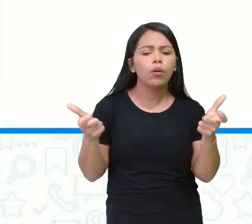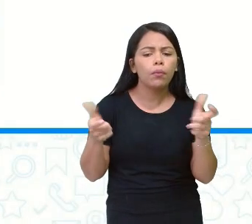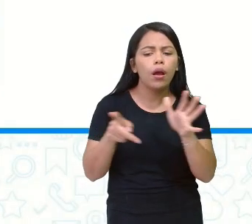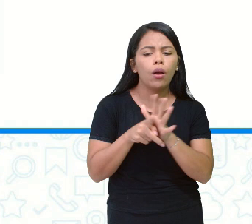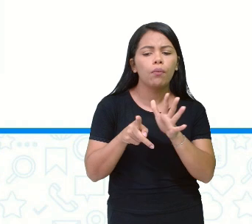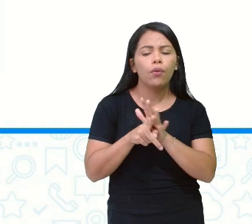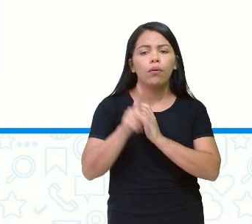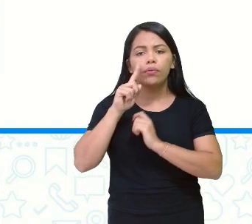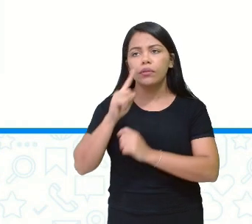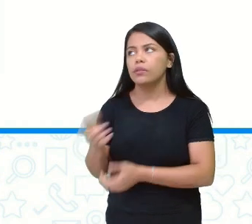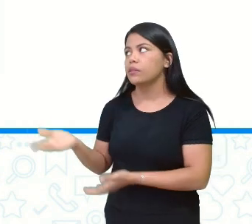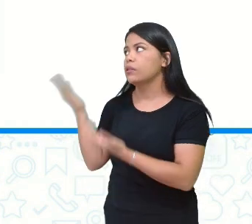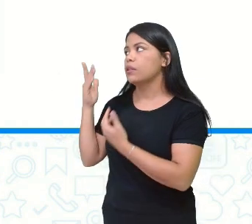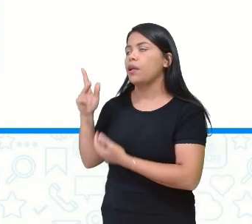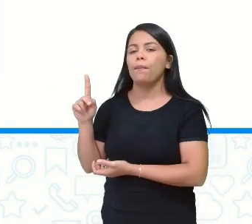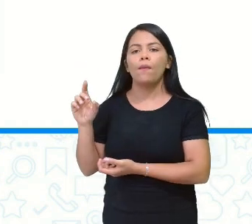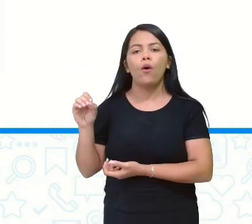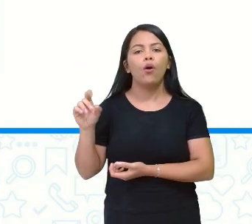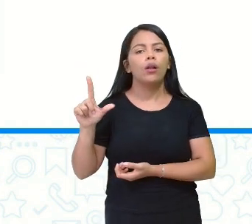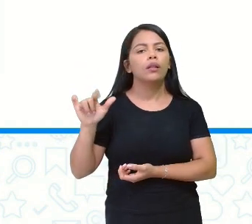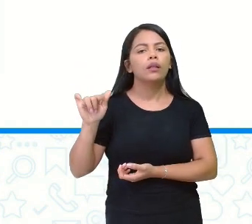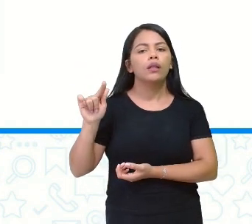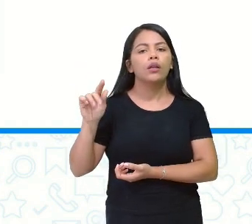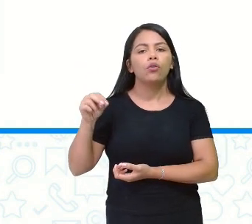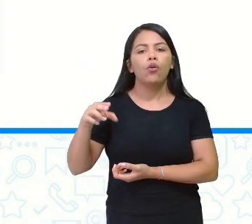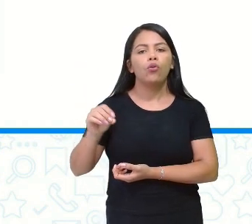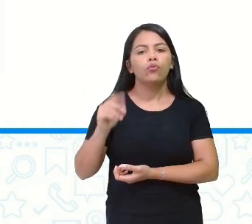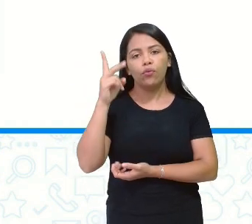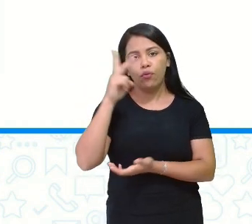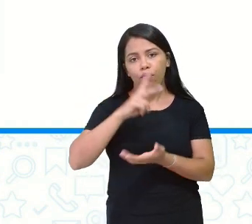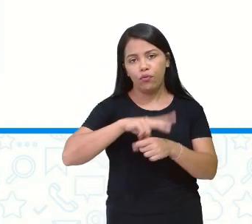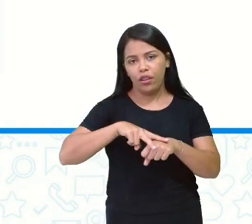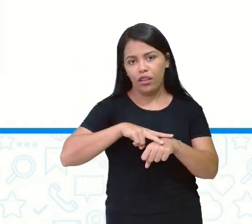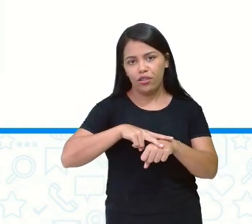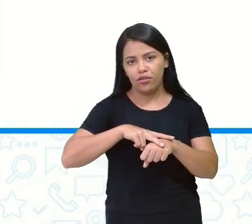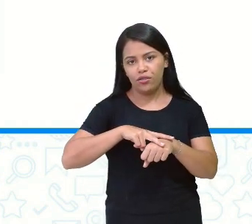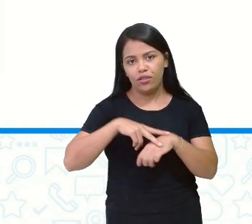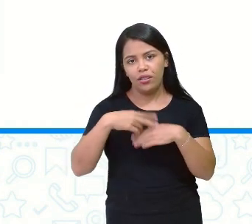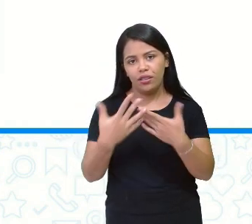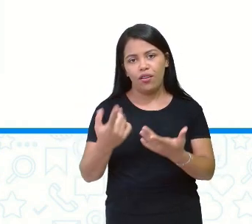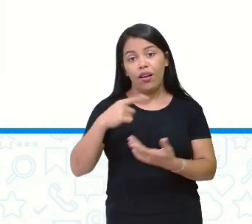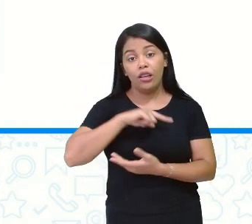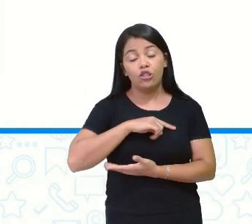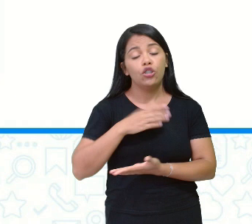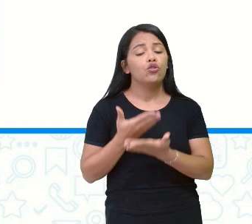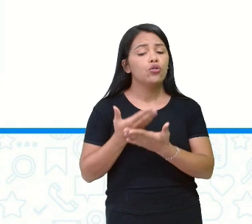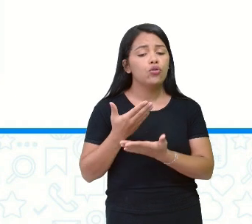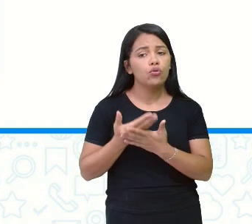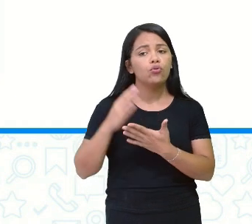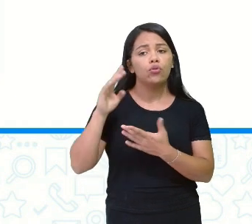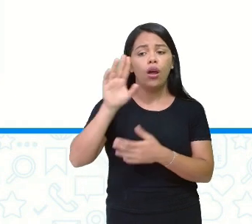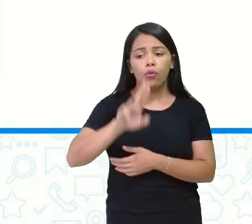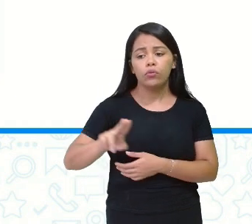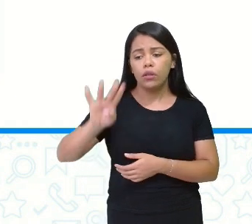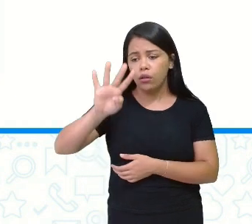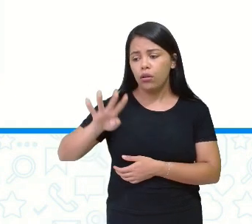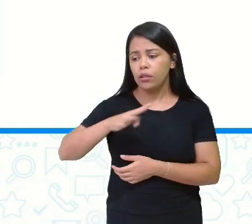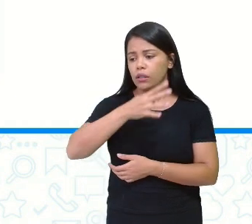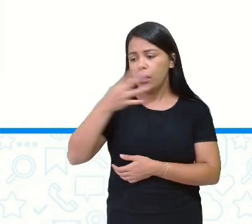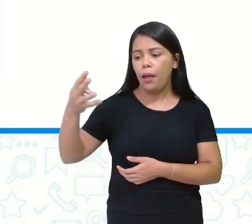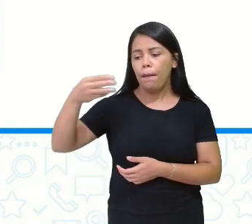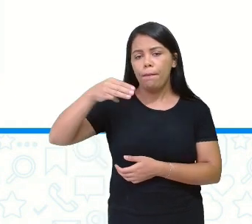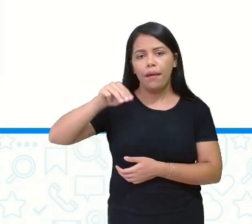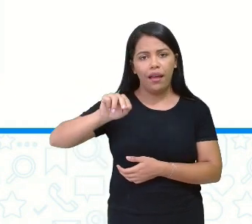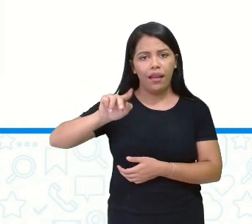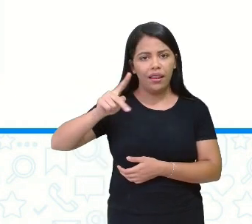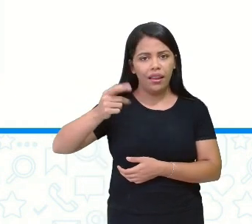verde? Lembrando que a gente está trabalhando com malha quadriculada e aí fica bem fácil a gente conseguir, né,